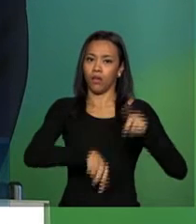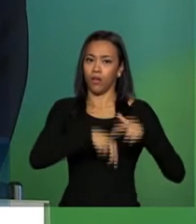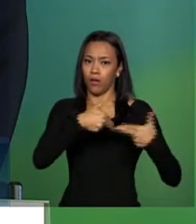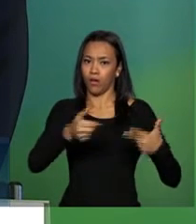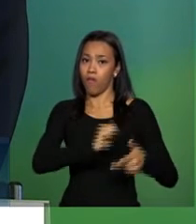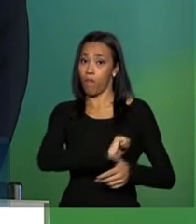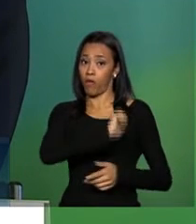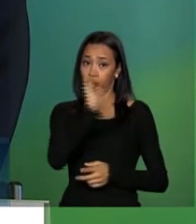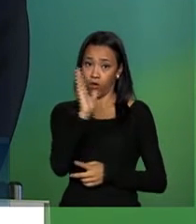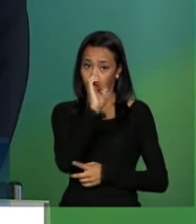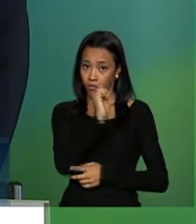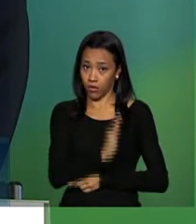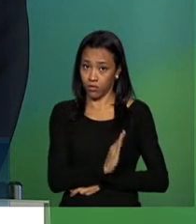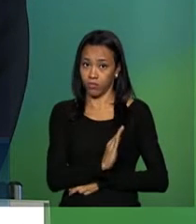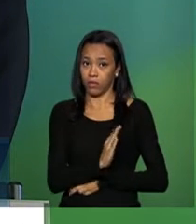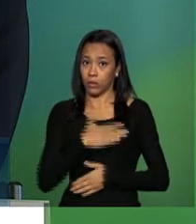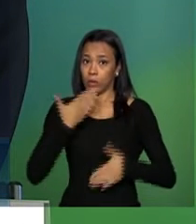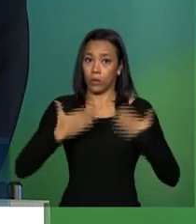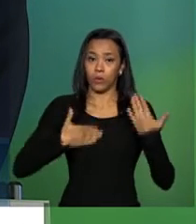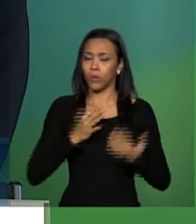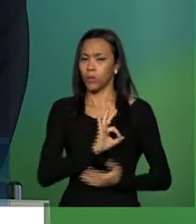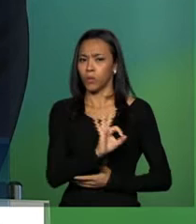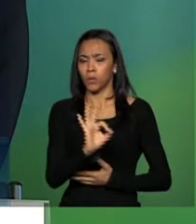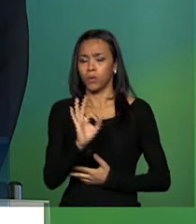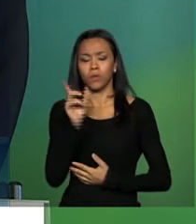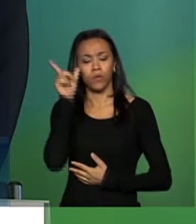que o CCR